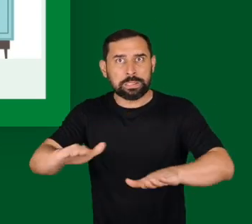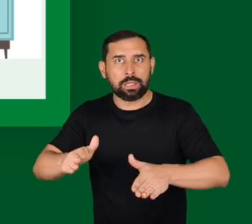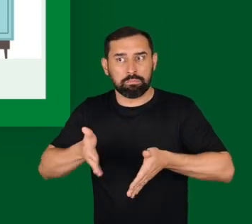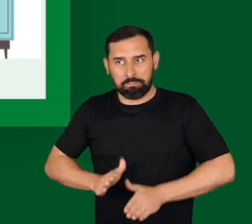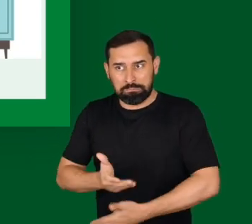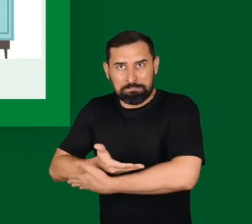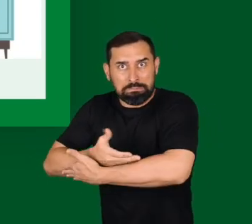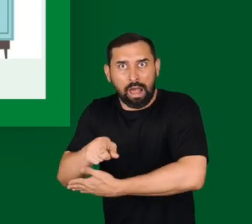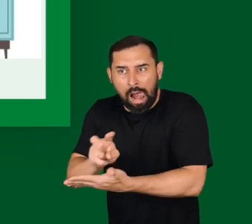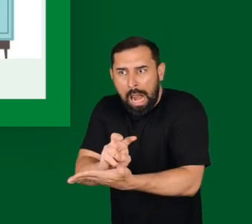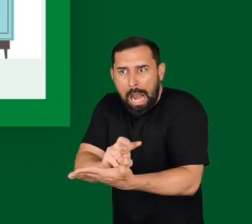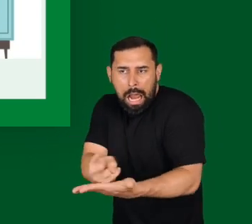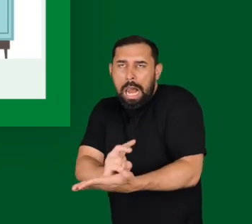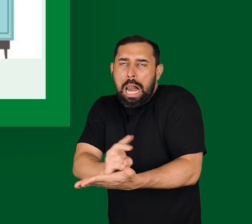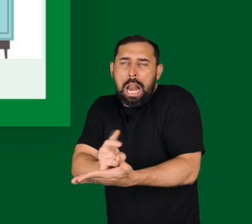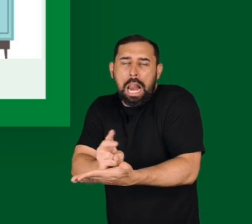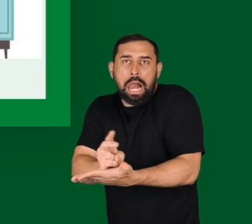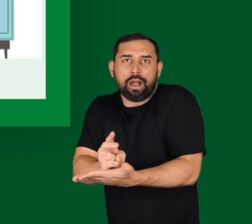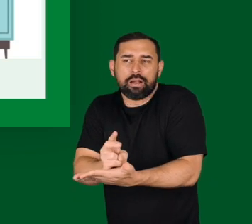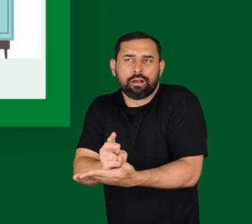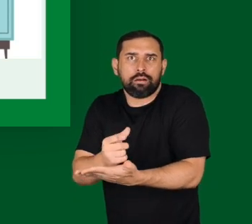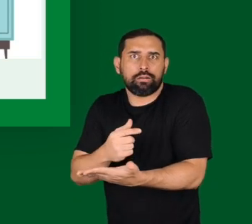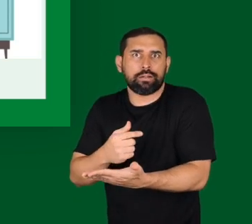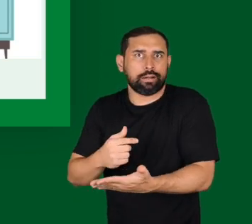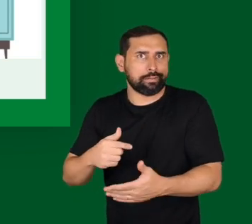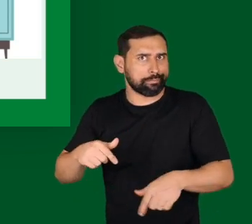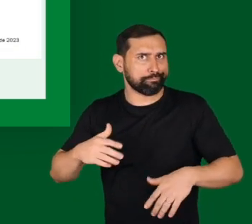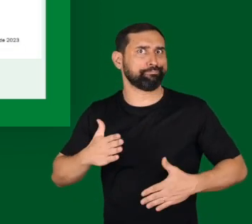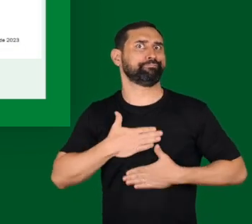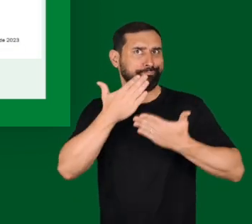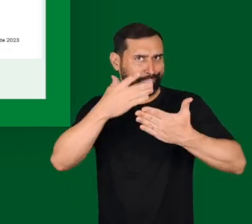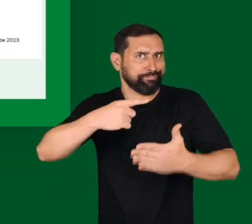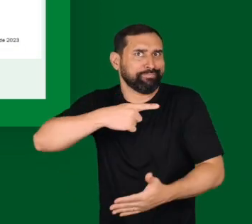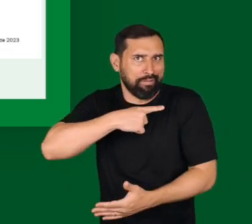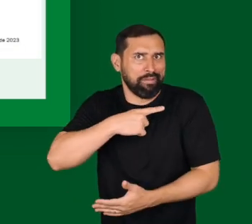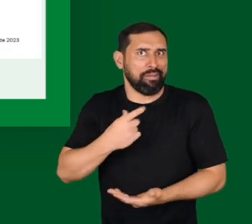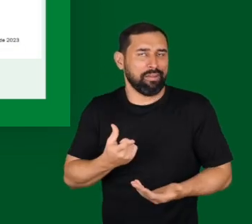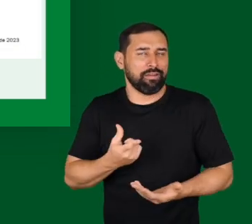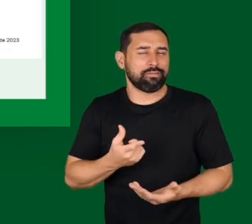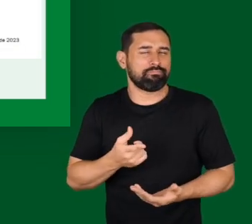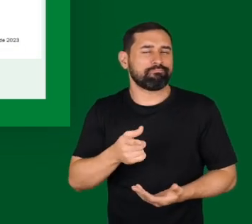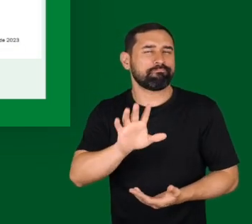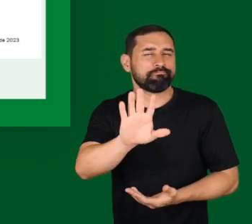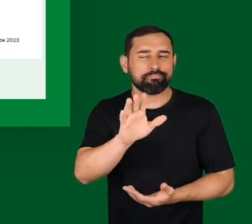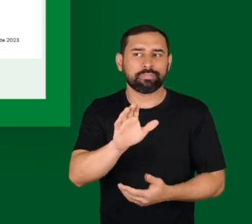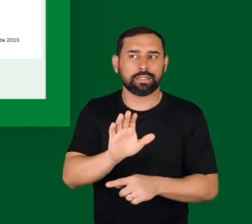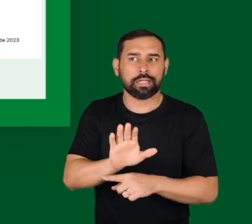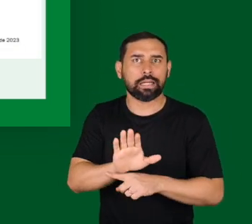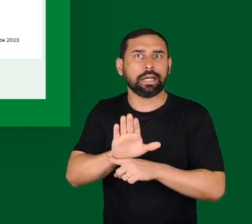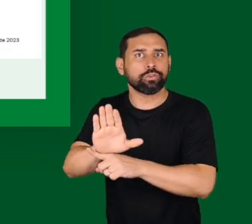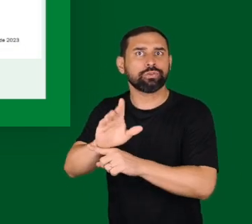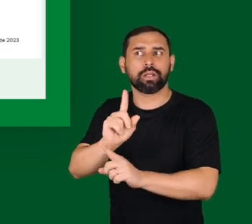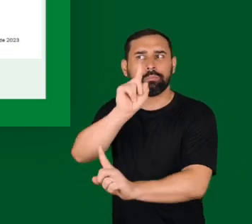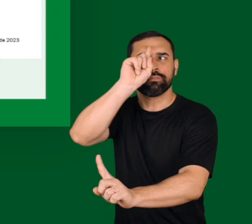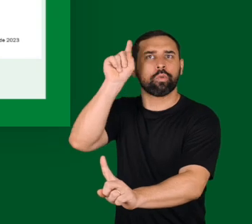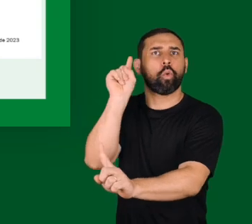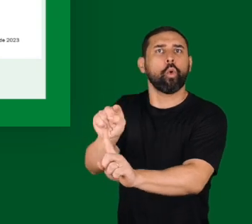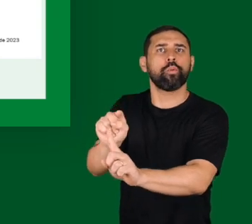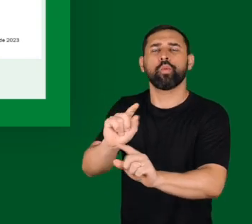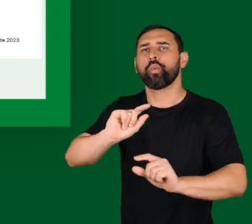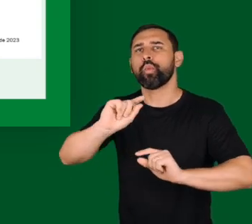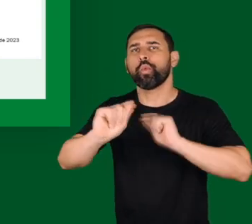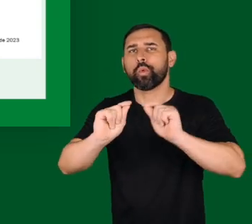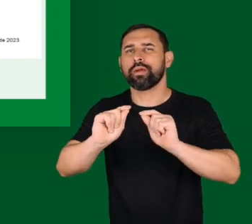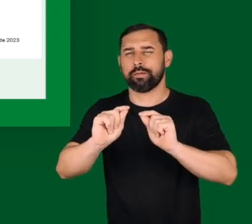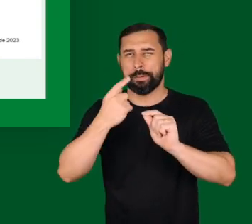na infância, vamos conversar um pouquinho sobre elas, que é esse evento tão assustador, né? E quais são os nossos objetivos